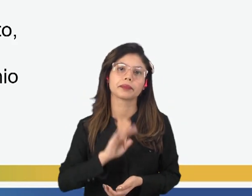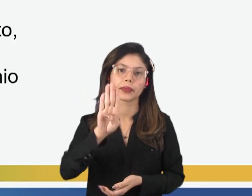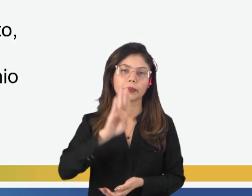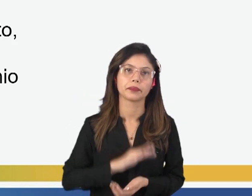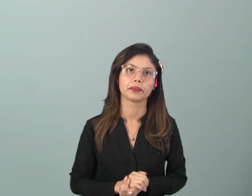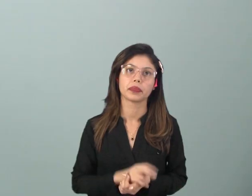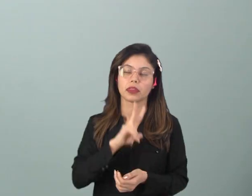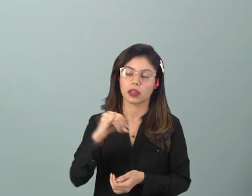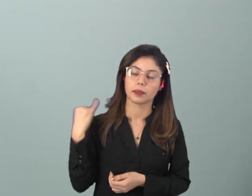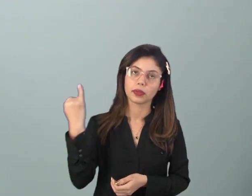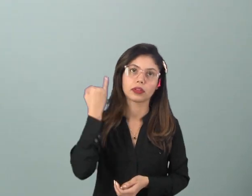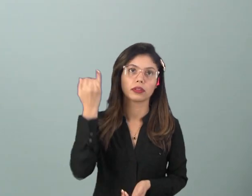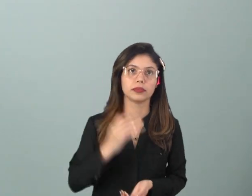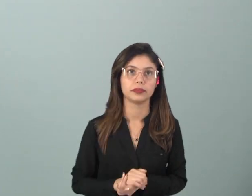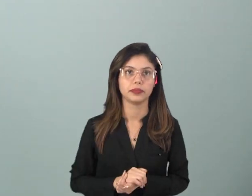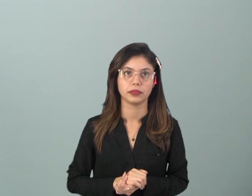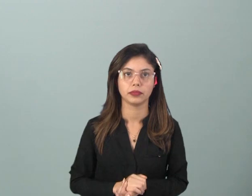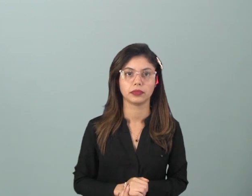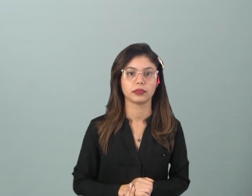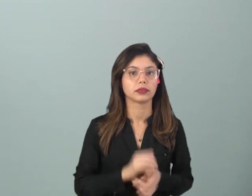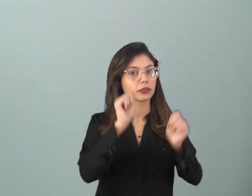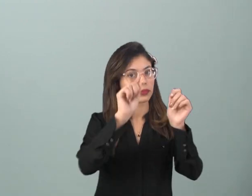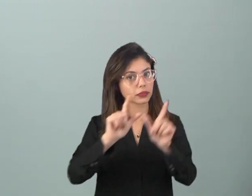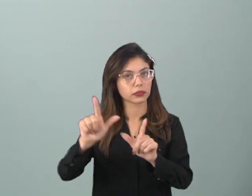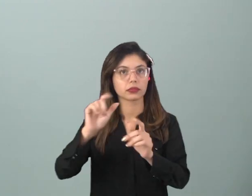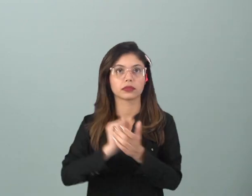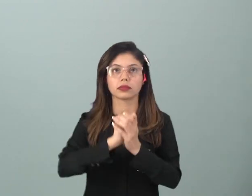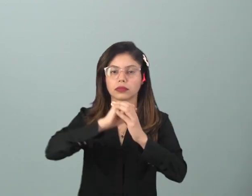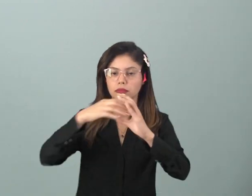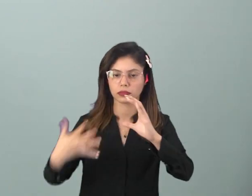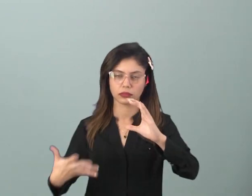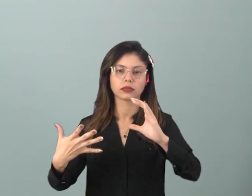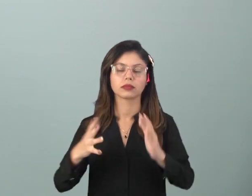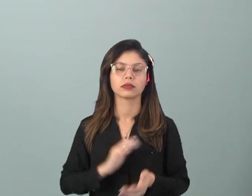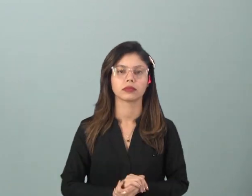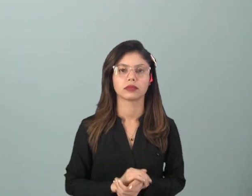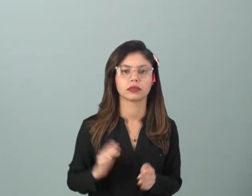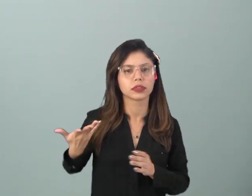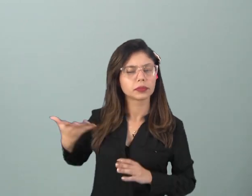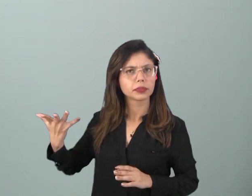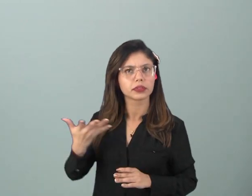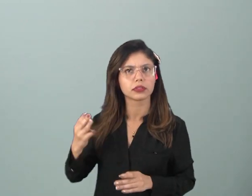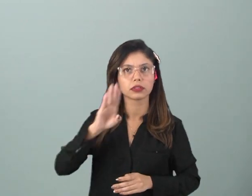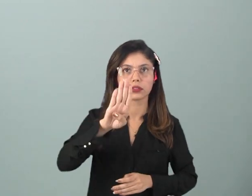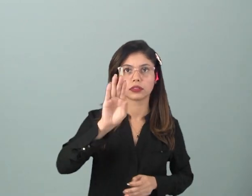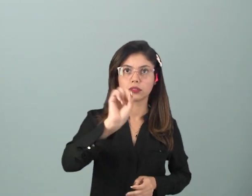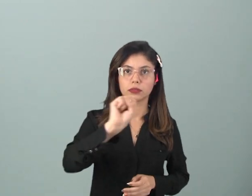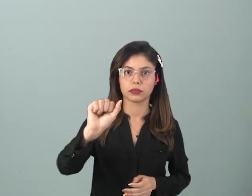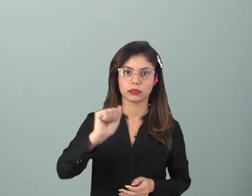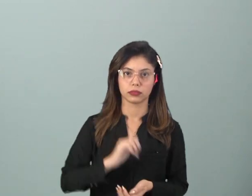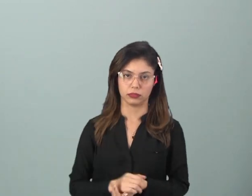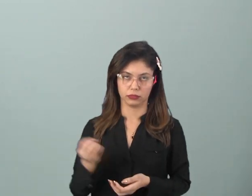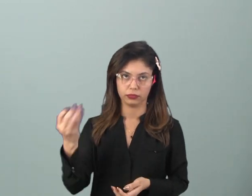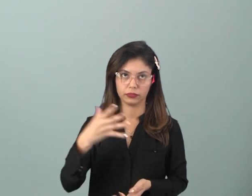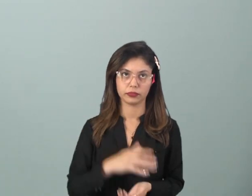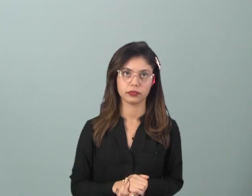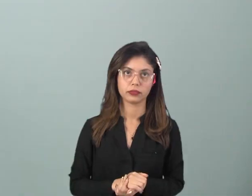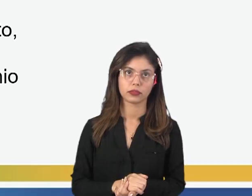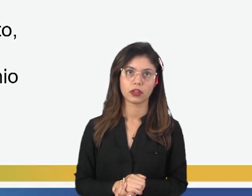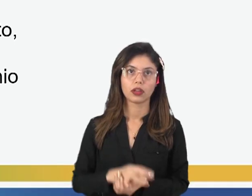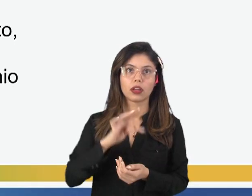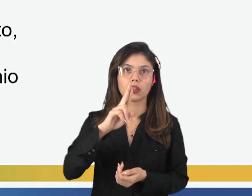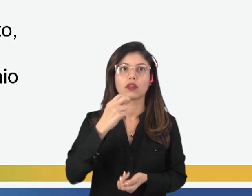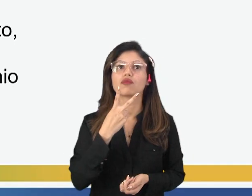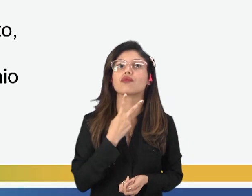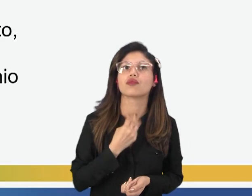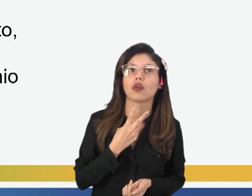movimentos super importantes. Eu quero que você acompanhe comigo algumas características básicas da bossa nova. Eu tenho aqui um tom